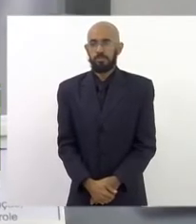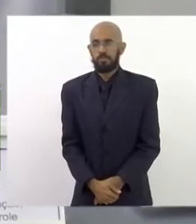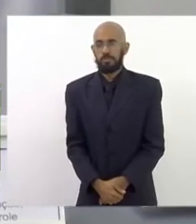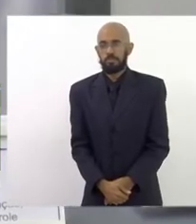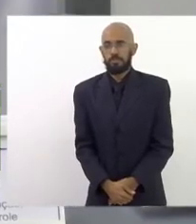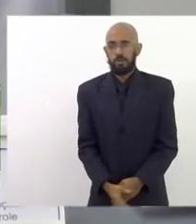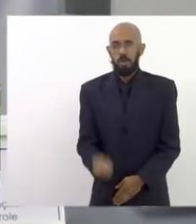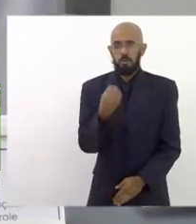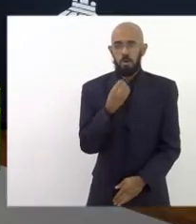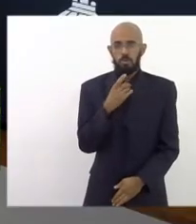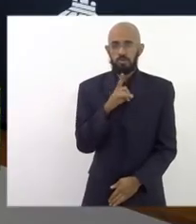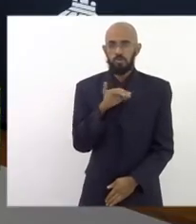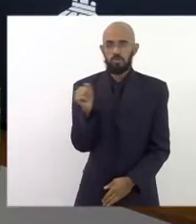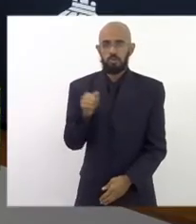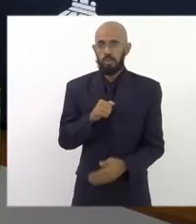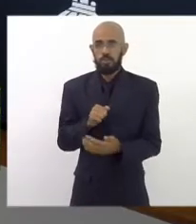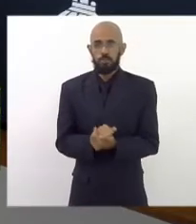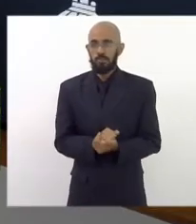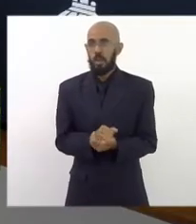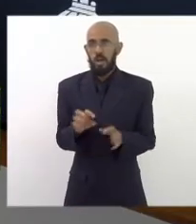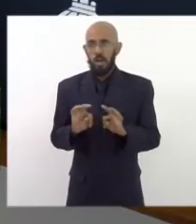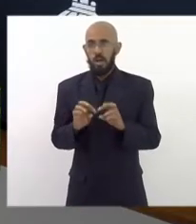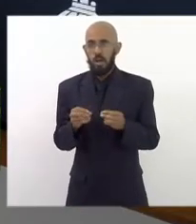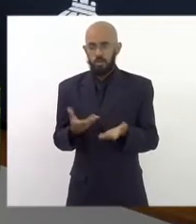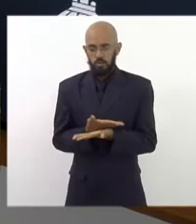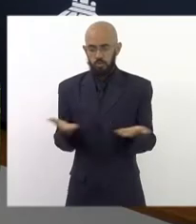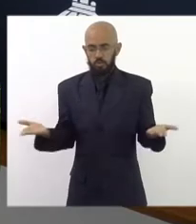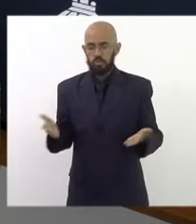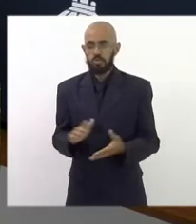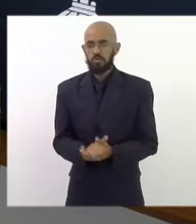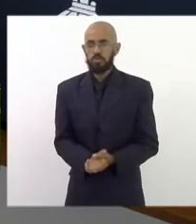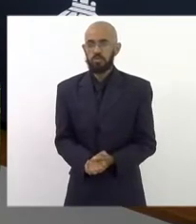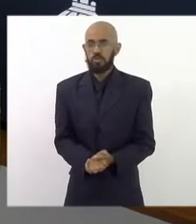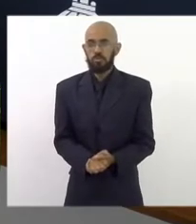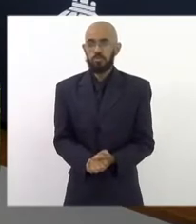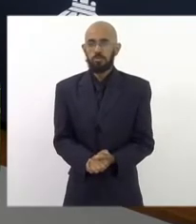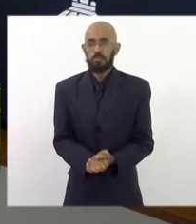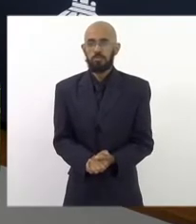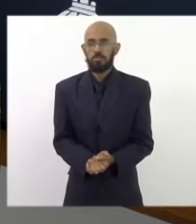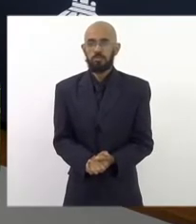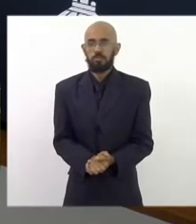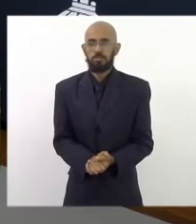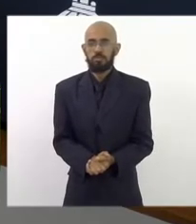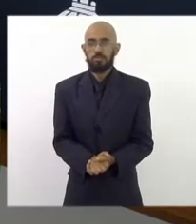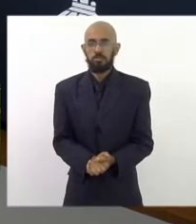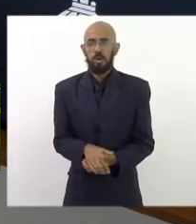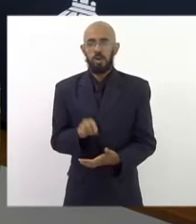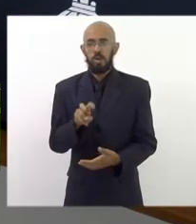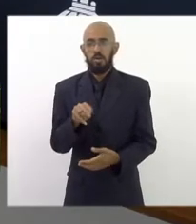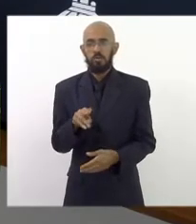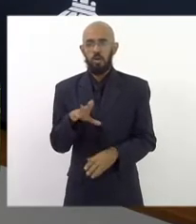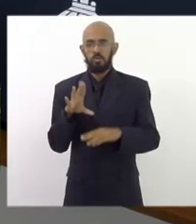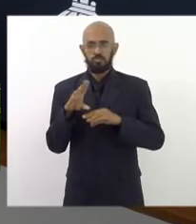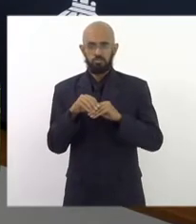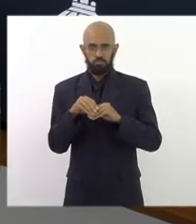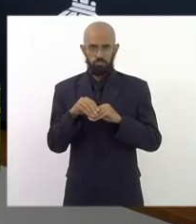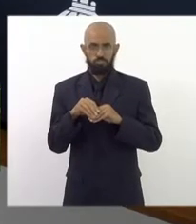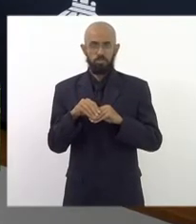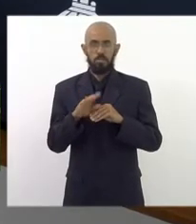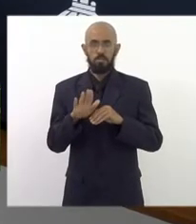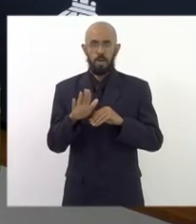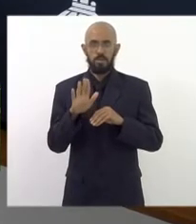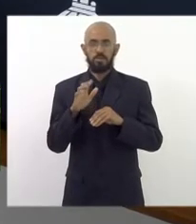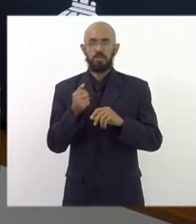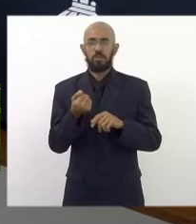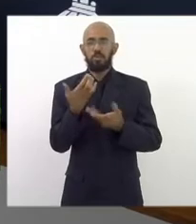Bem, bom dia a todo mundo. Eu serei muito breve, mas quero